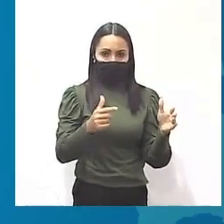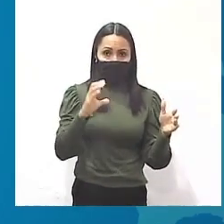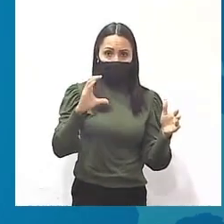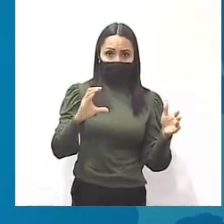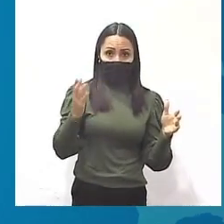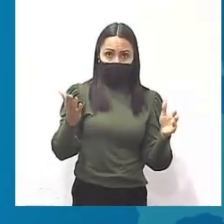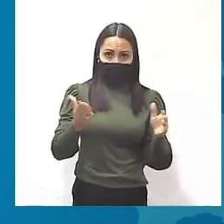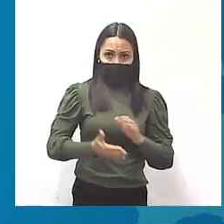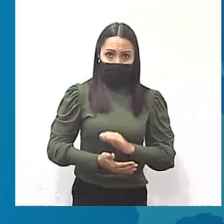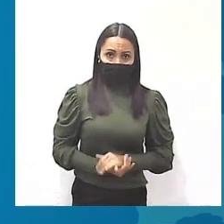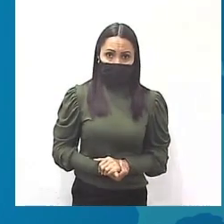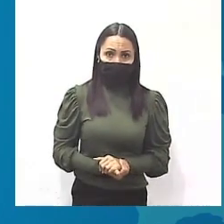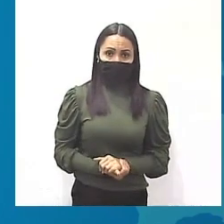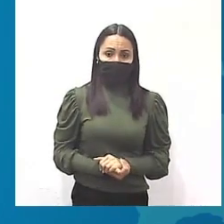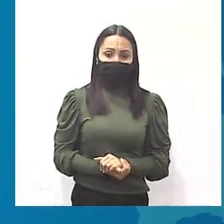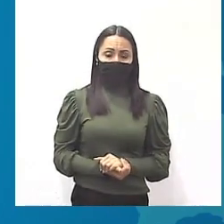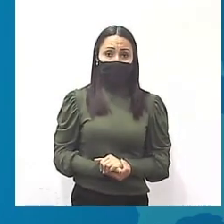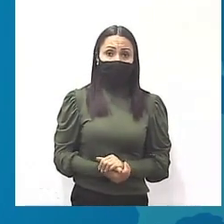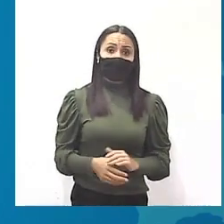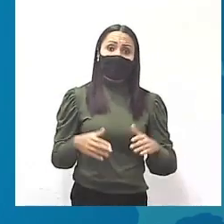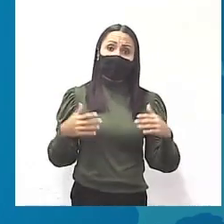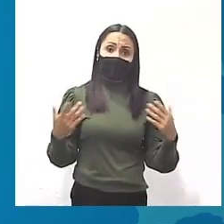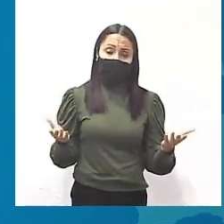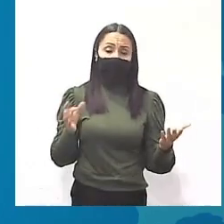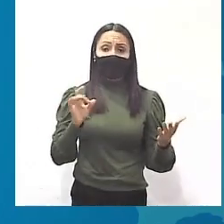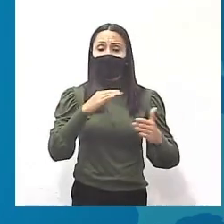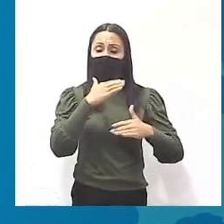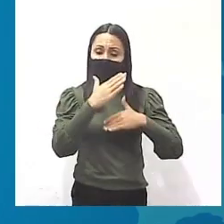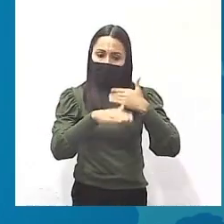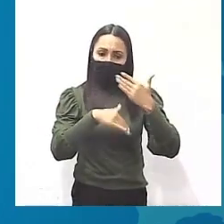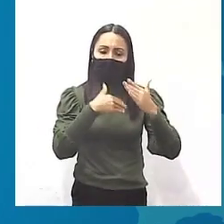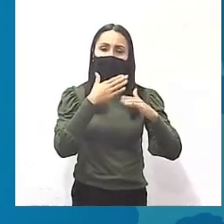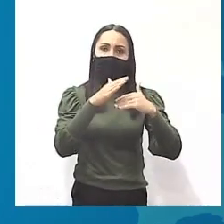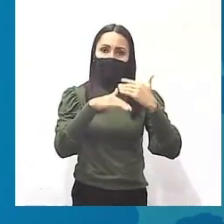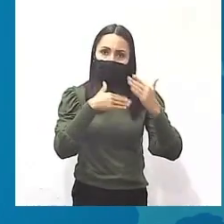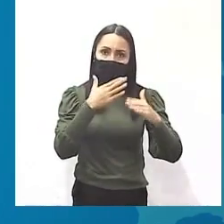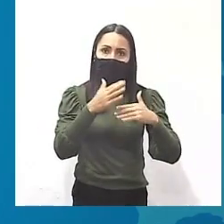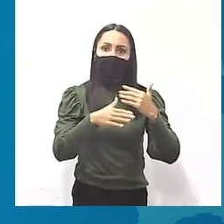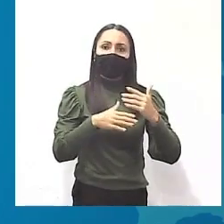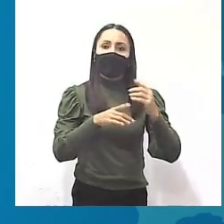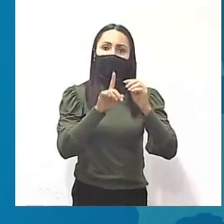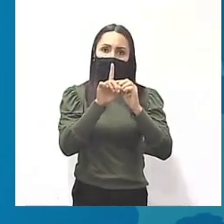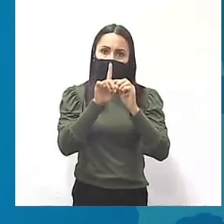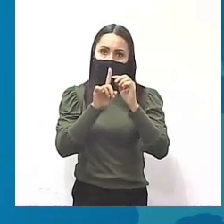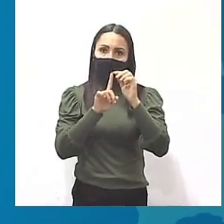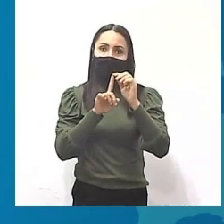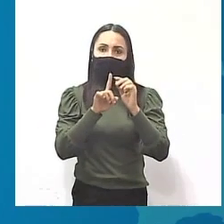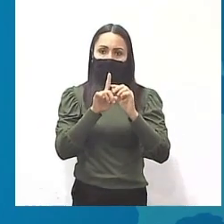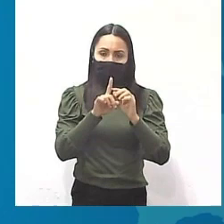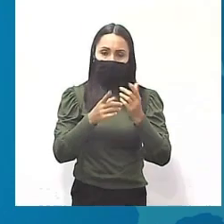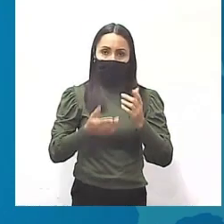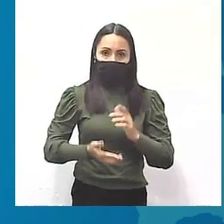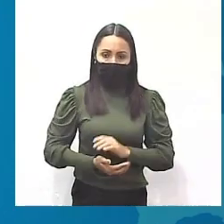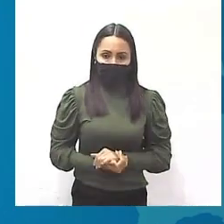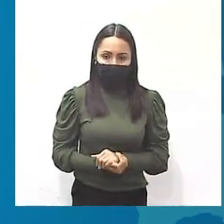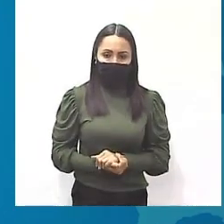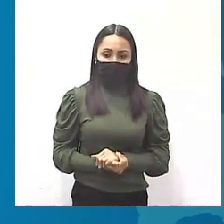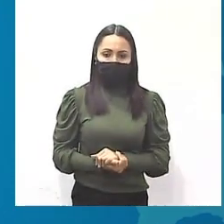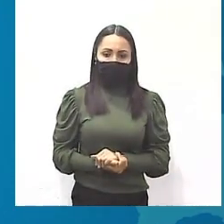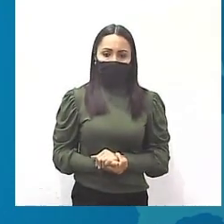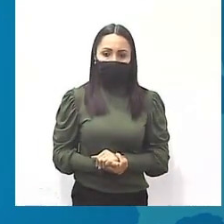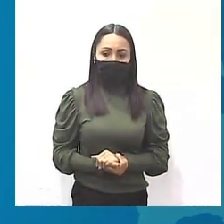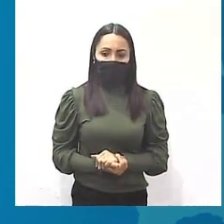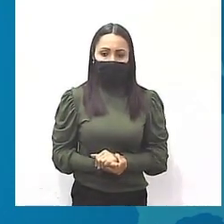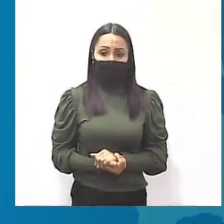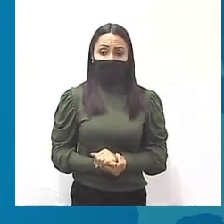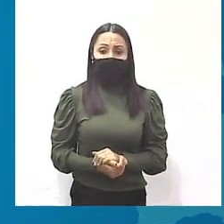graus Celsius. E a tendência é só aumentar essa temperatura média do nosso planeta. Ou